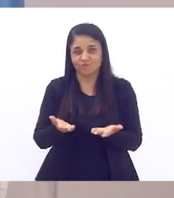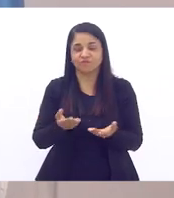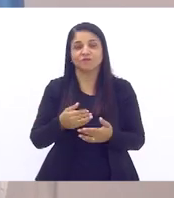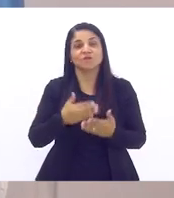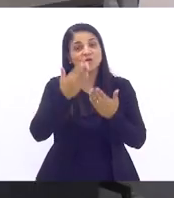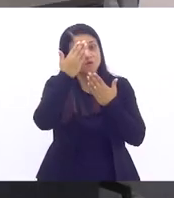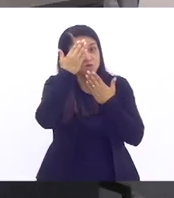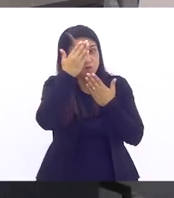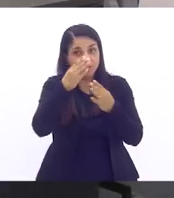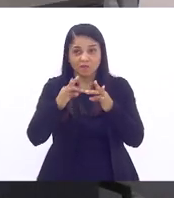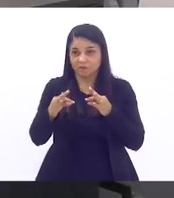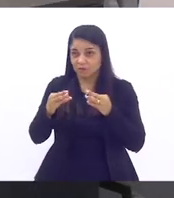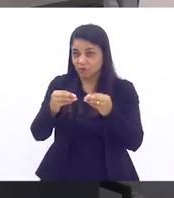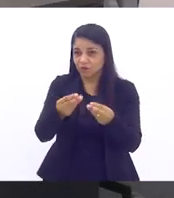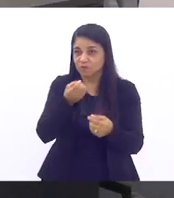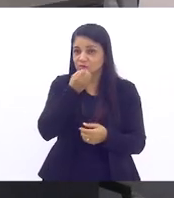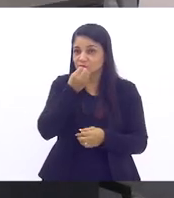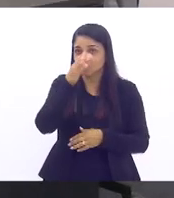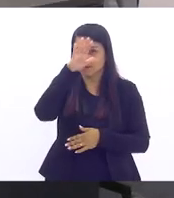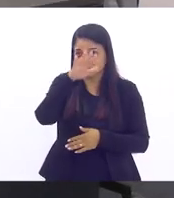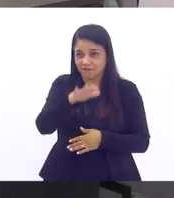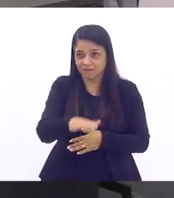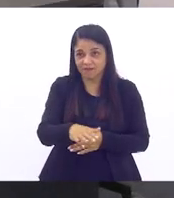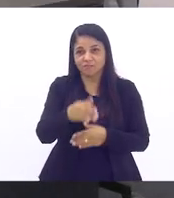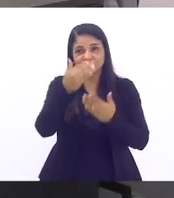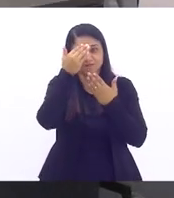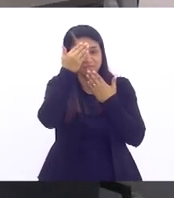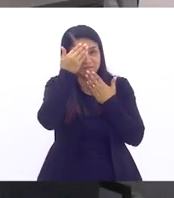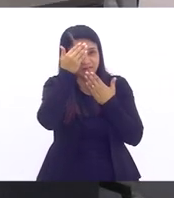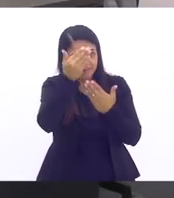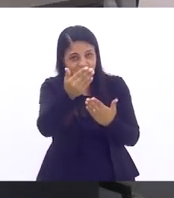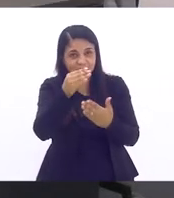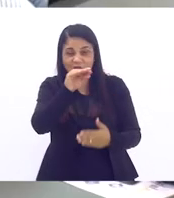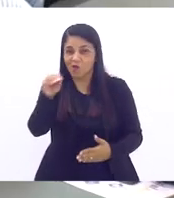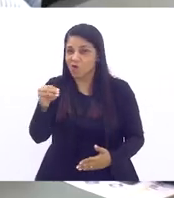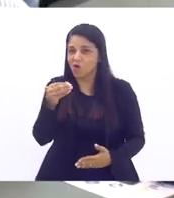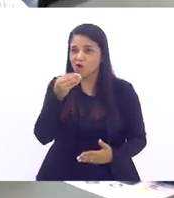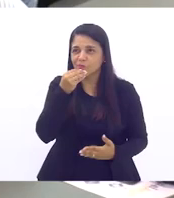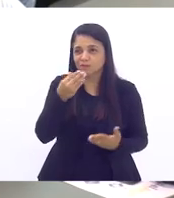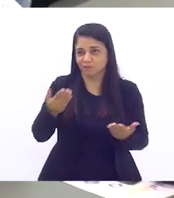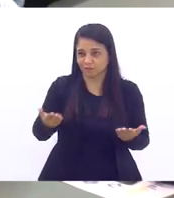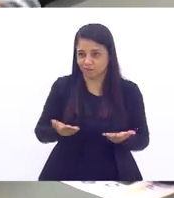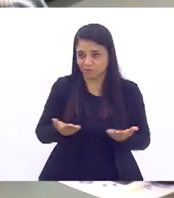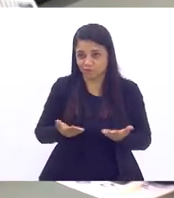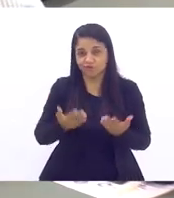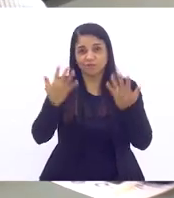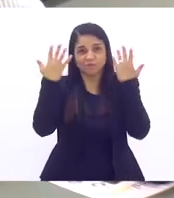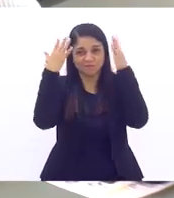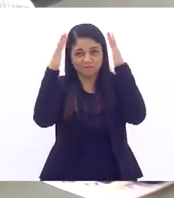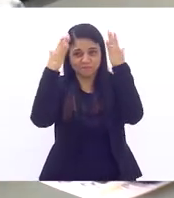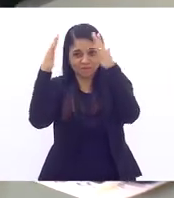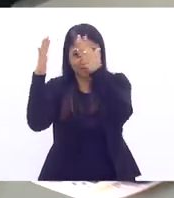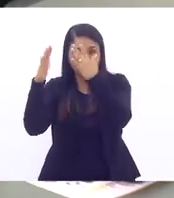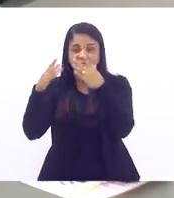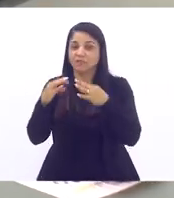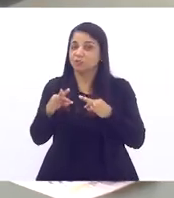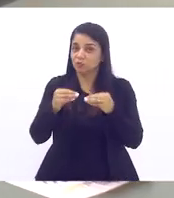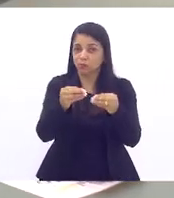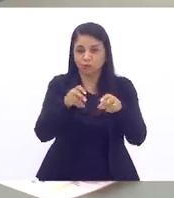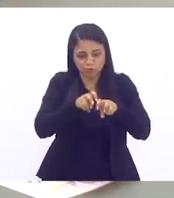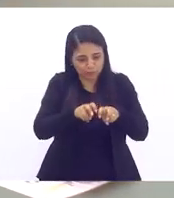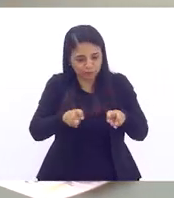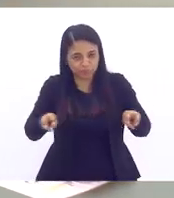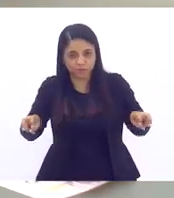a todos boa tarde queria agradecer a oportunidade de estar aqui parabenizar a todos da mesa principalmente